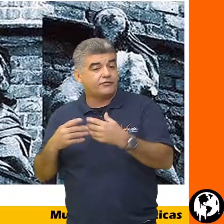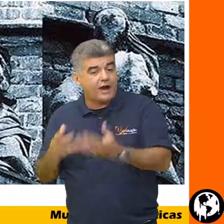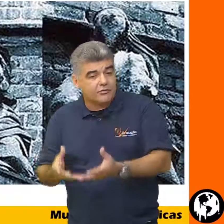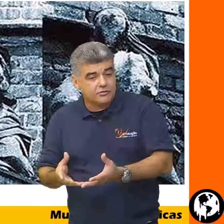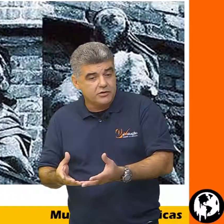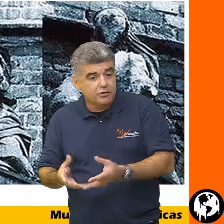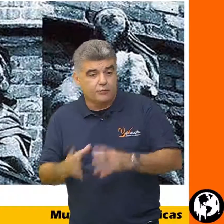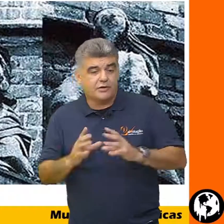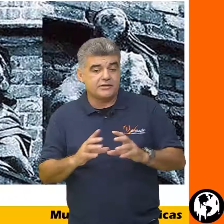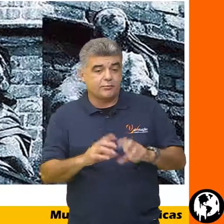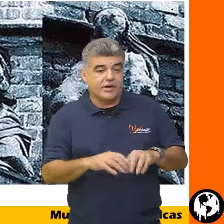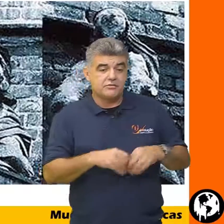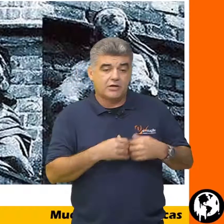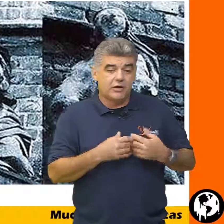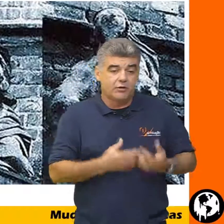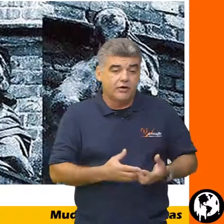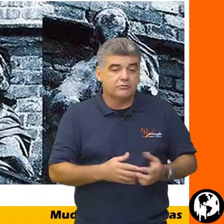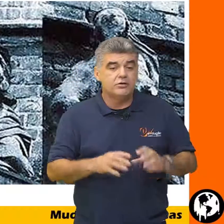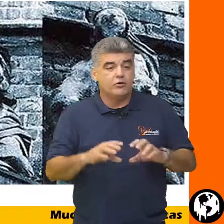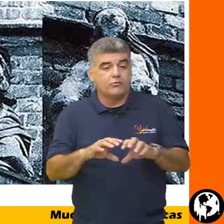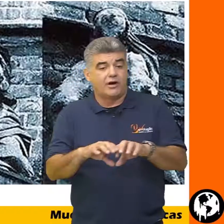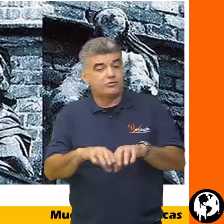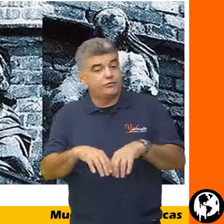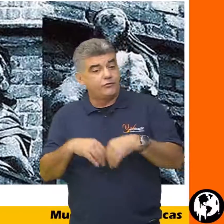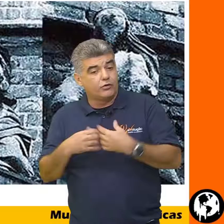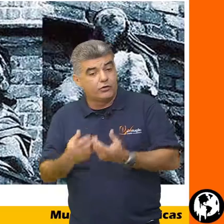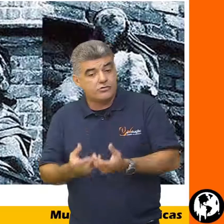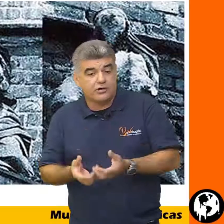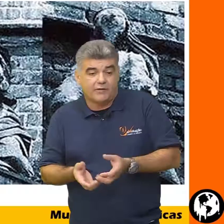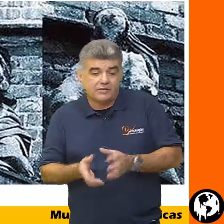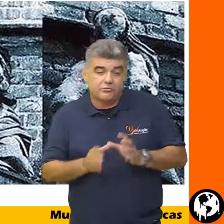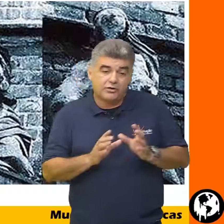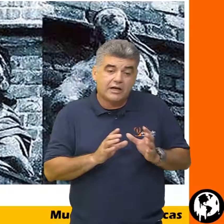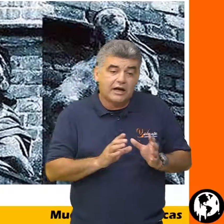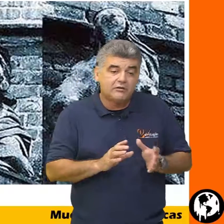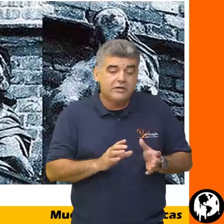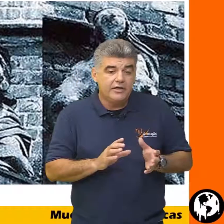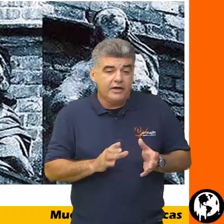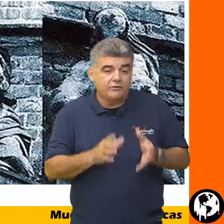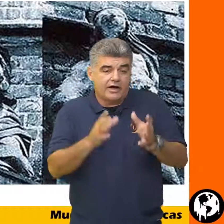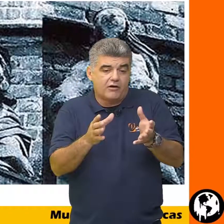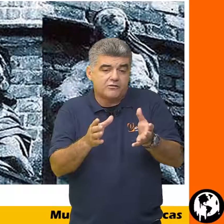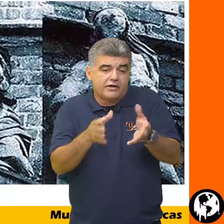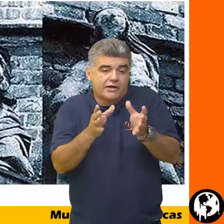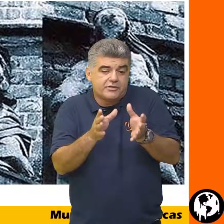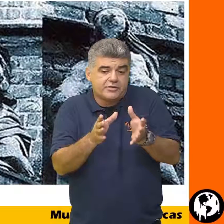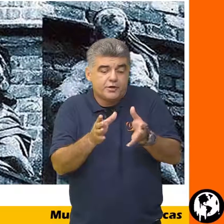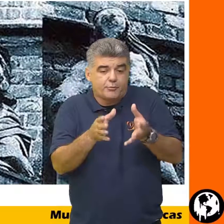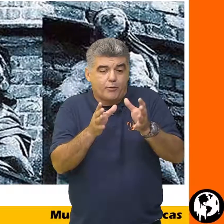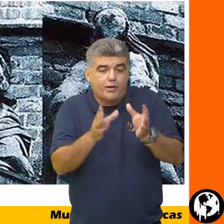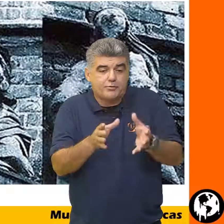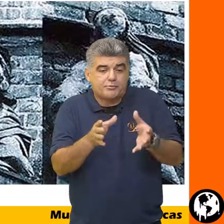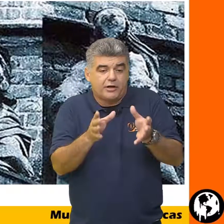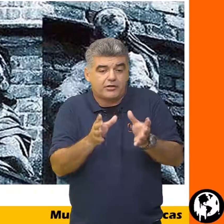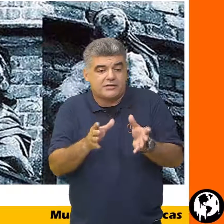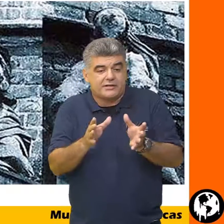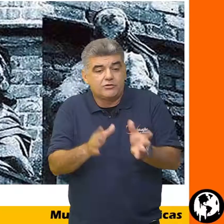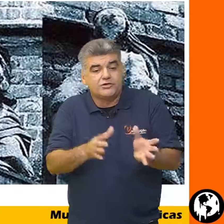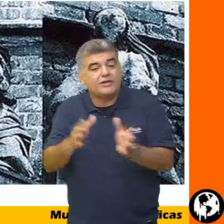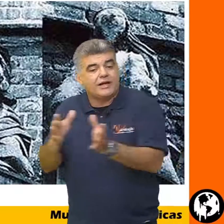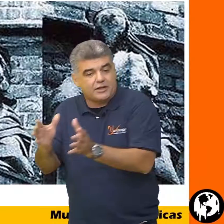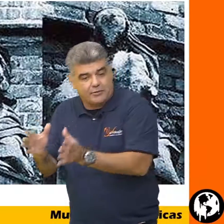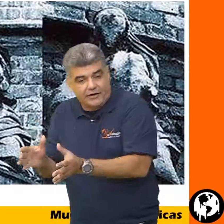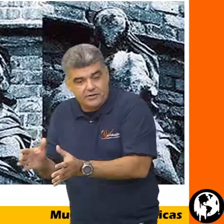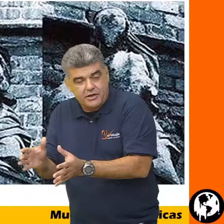ácidos fracos, como por exemplo o ácido carbônico, como o ácido sulfuroso, que é um ácido moderado, e não causam grandes problemas para a nossa